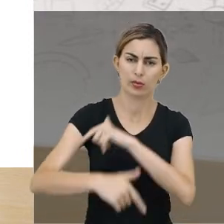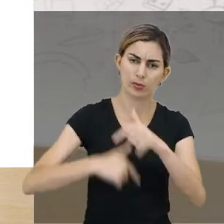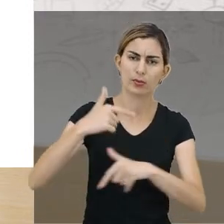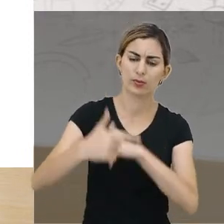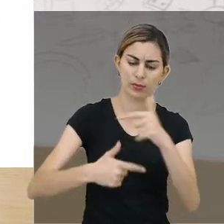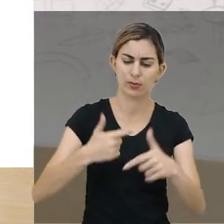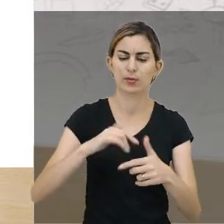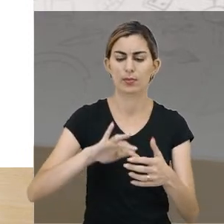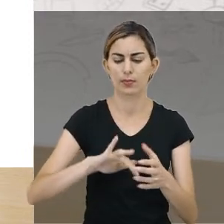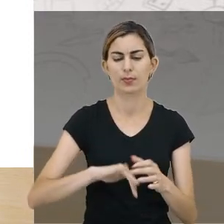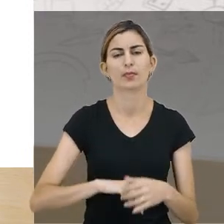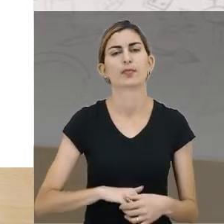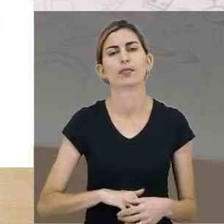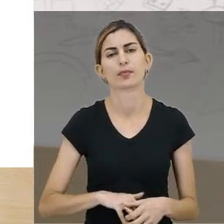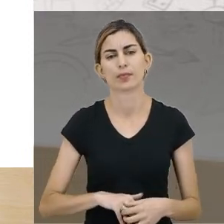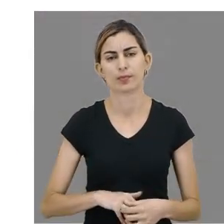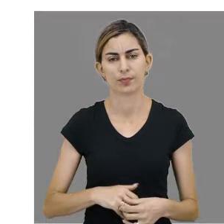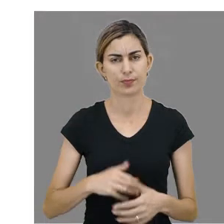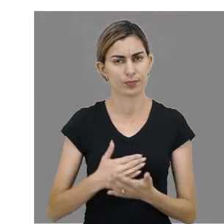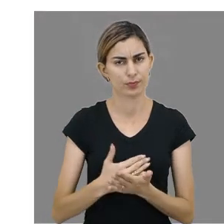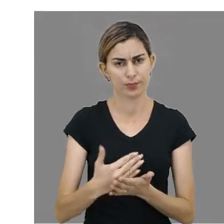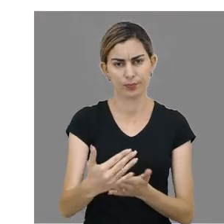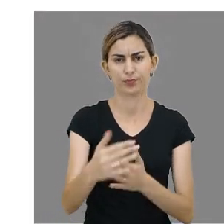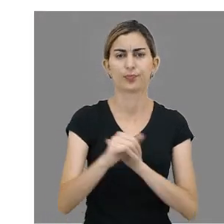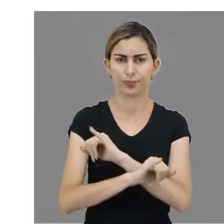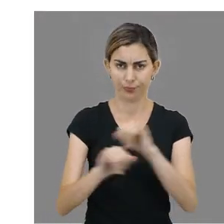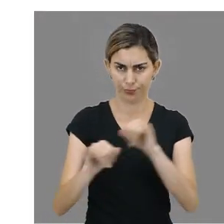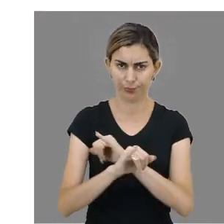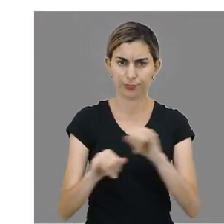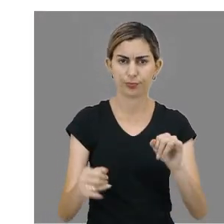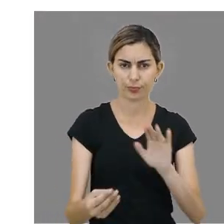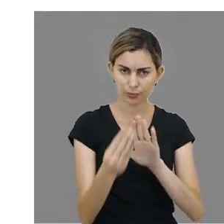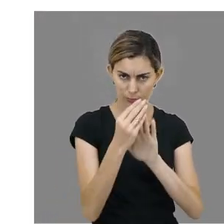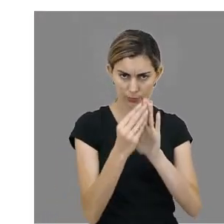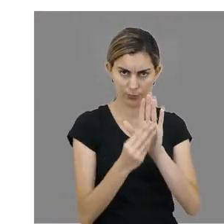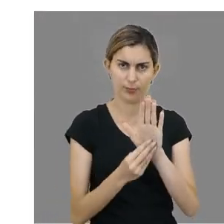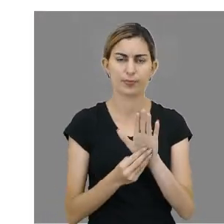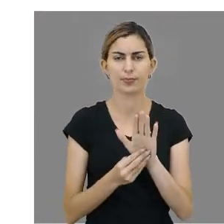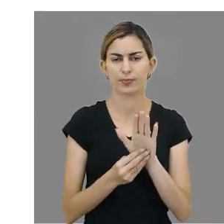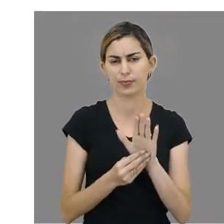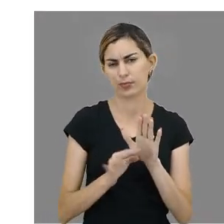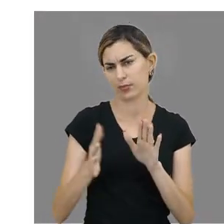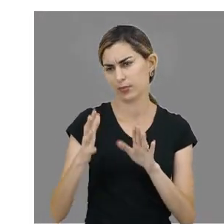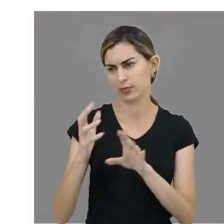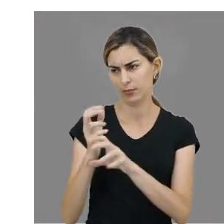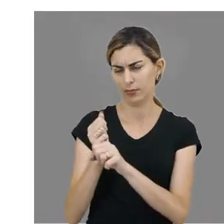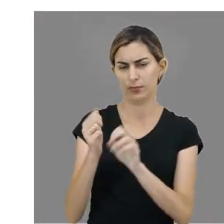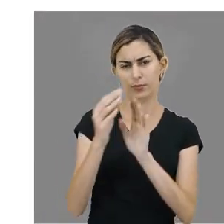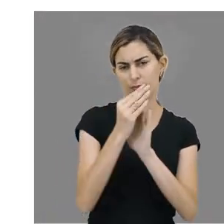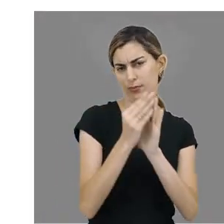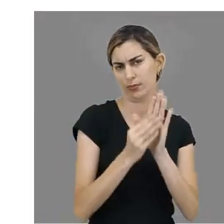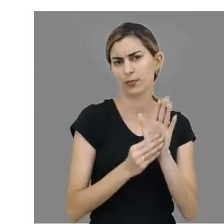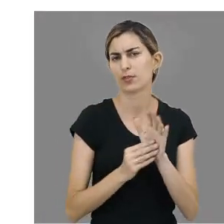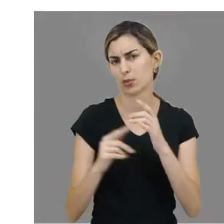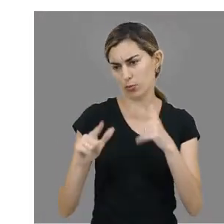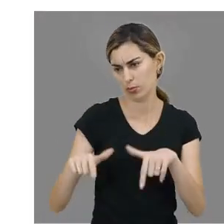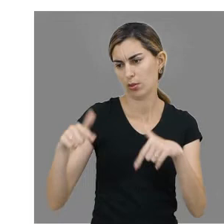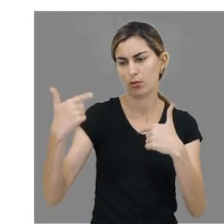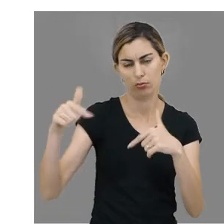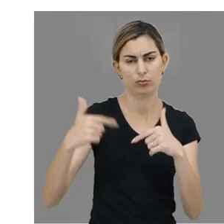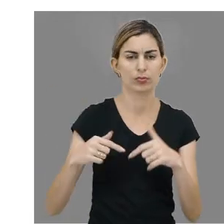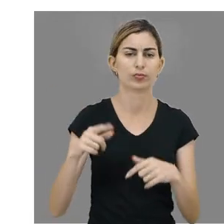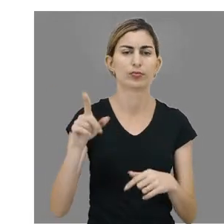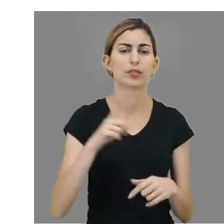jornada de trabalho. A partir dessas informações, foi realizado um levantamento neste ambiente